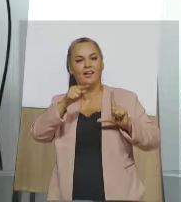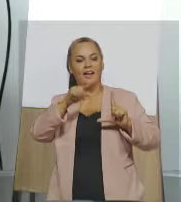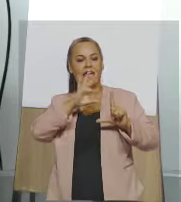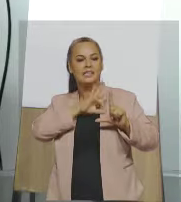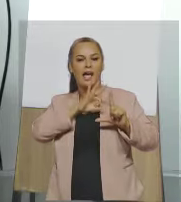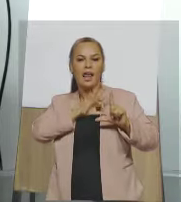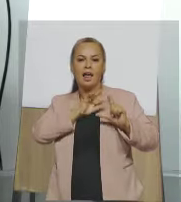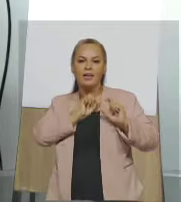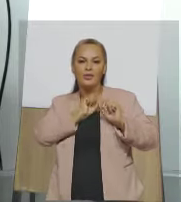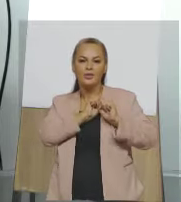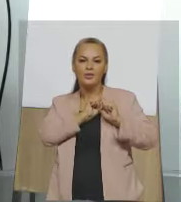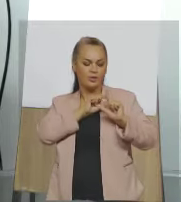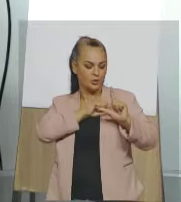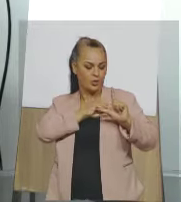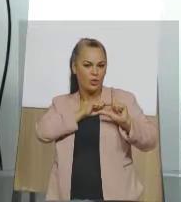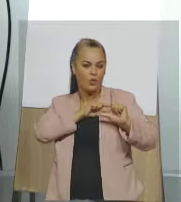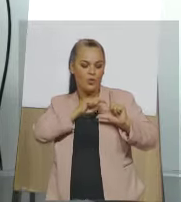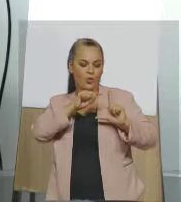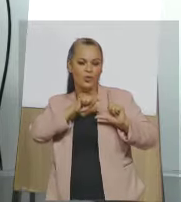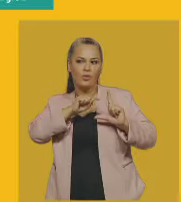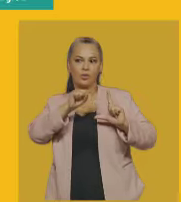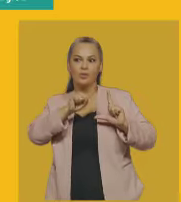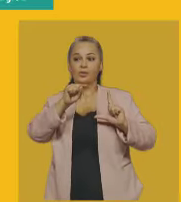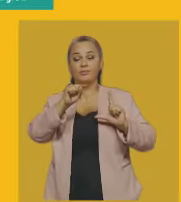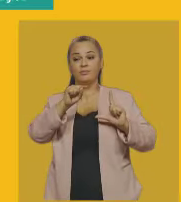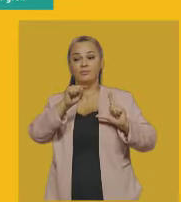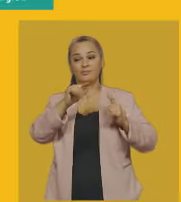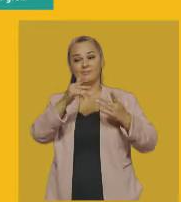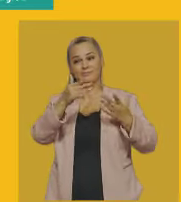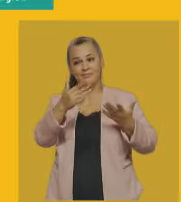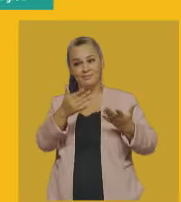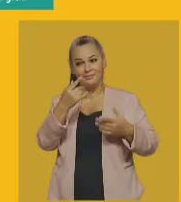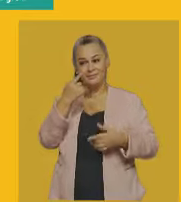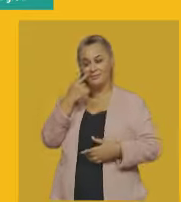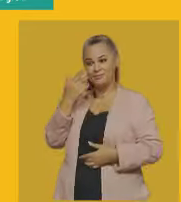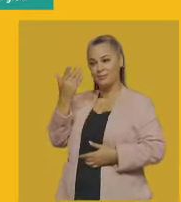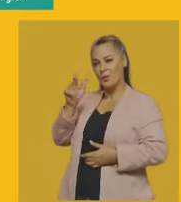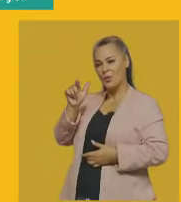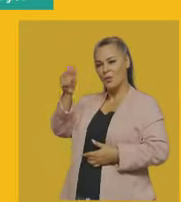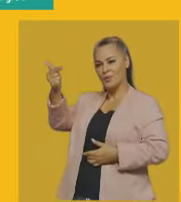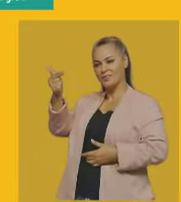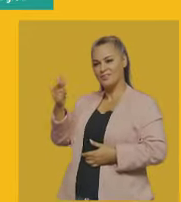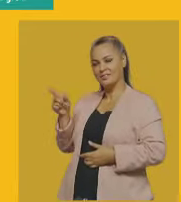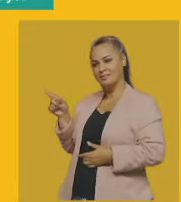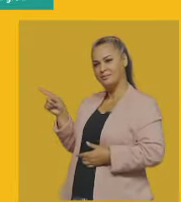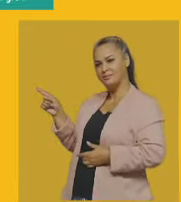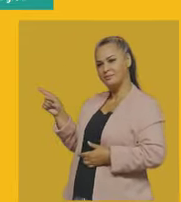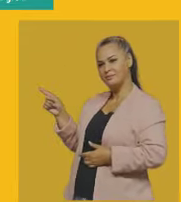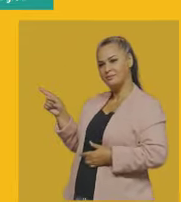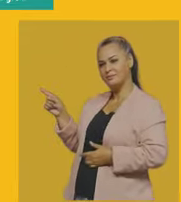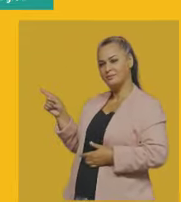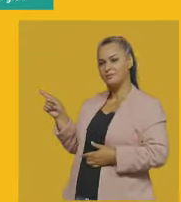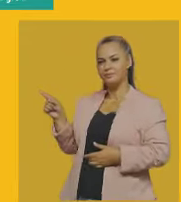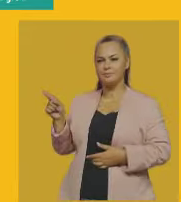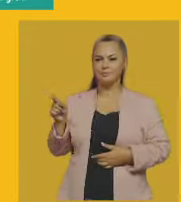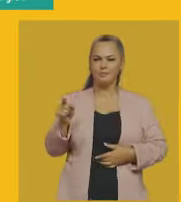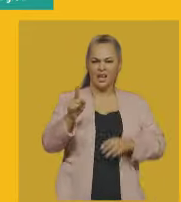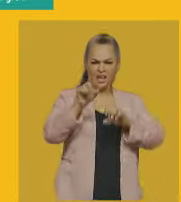vamos levar em consideração o seguinte, né, gente? A educação, ela não é somente uma educação